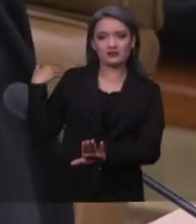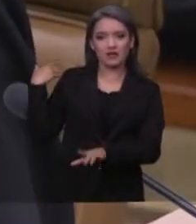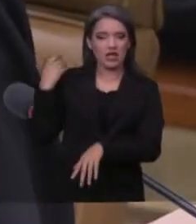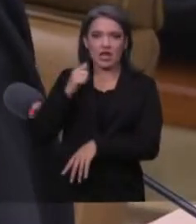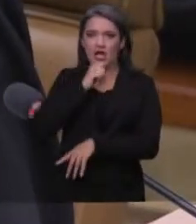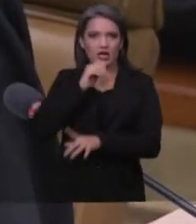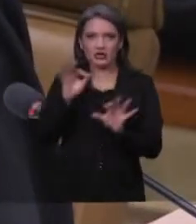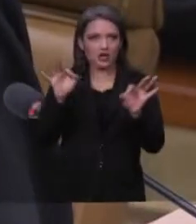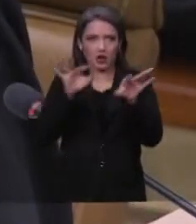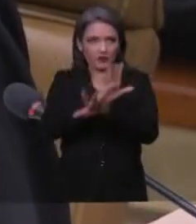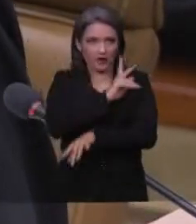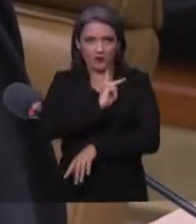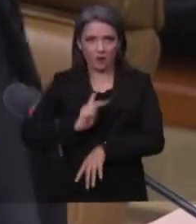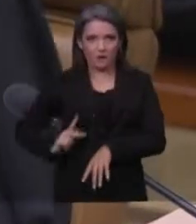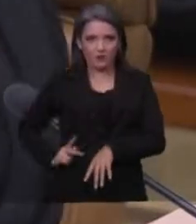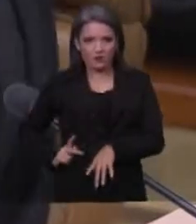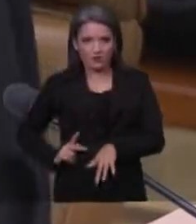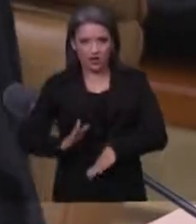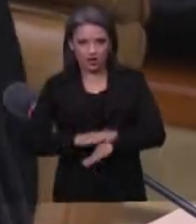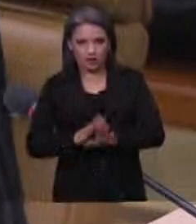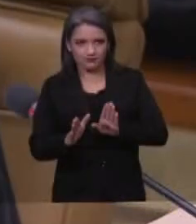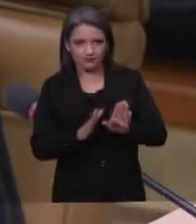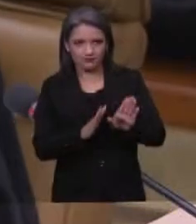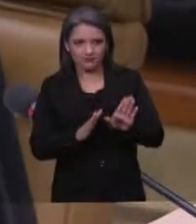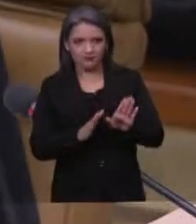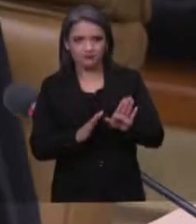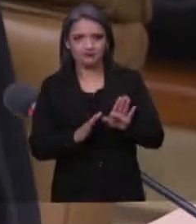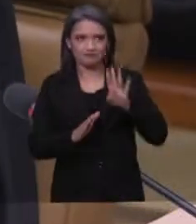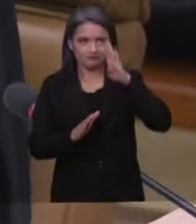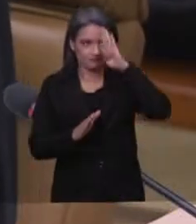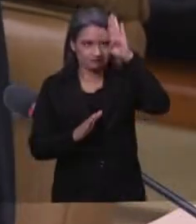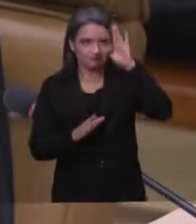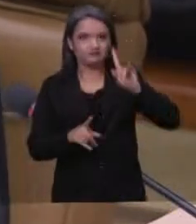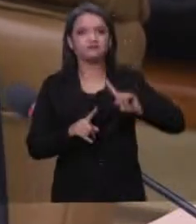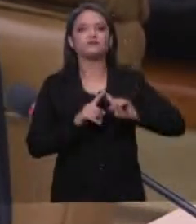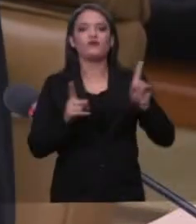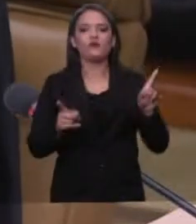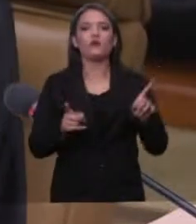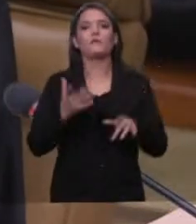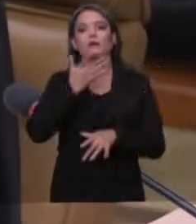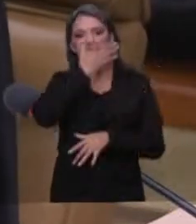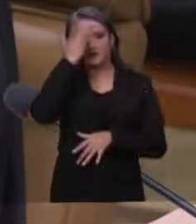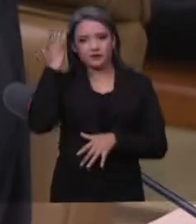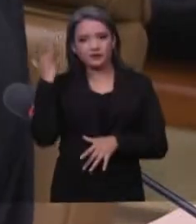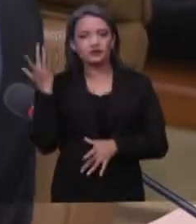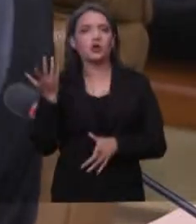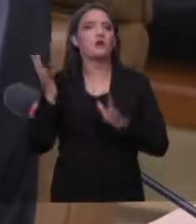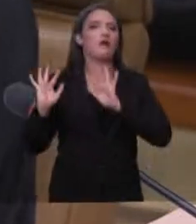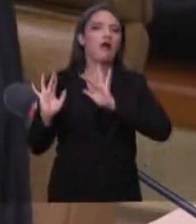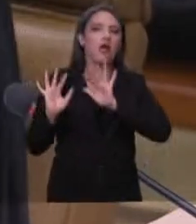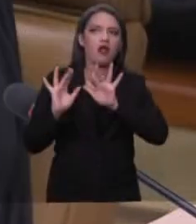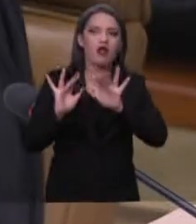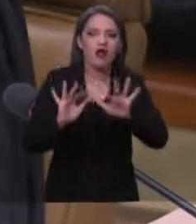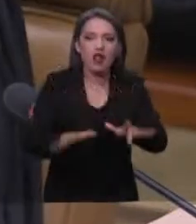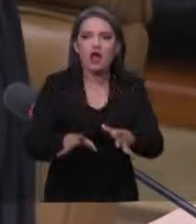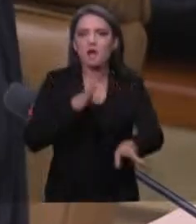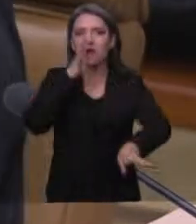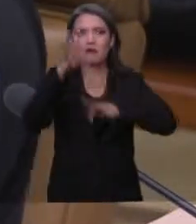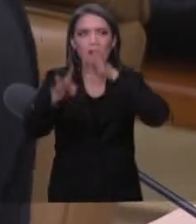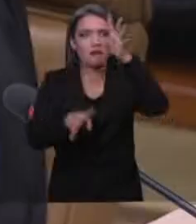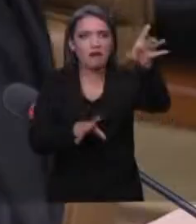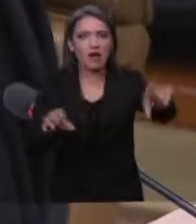mandato do anterior presidente. A conduta idêntica, as pessoas virem,